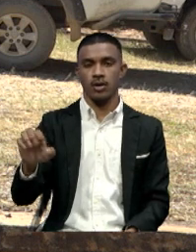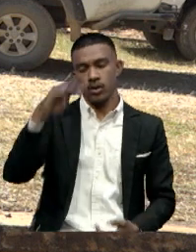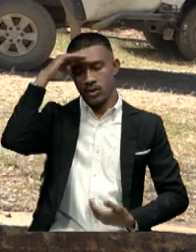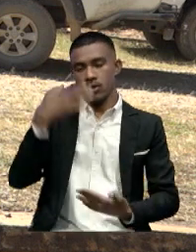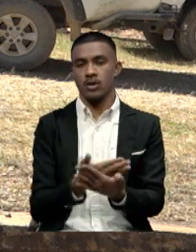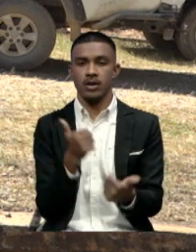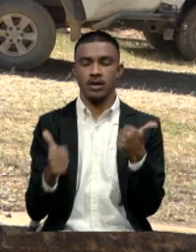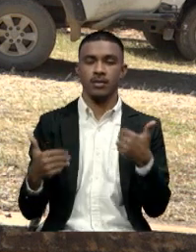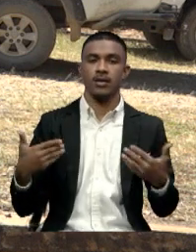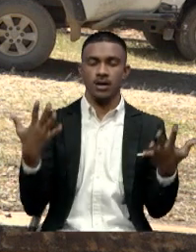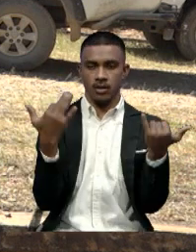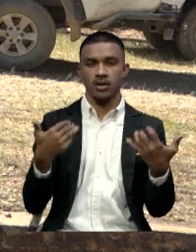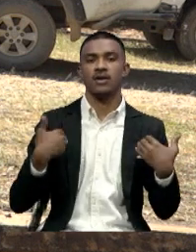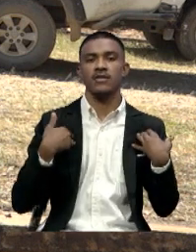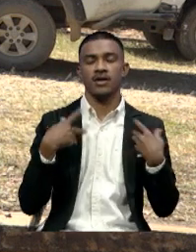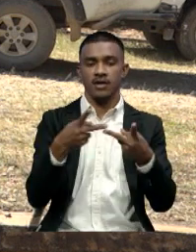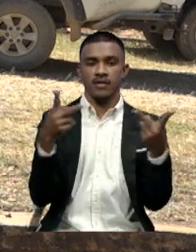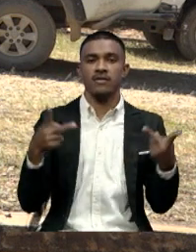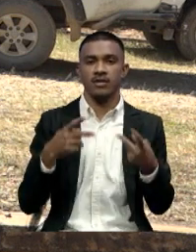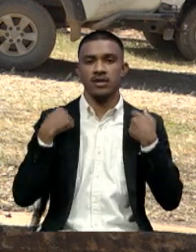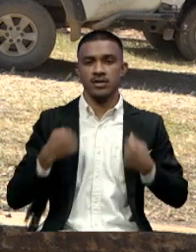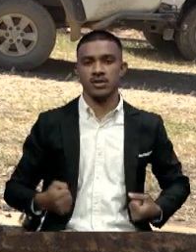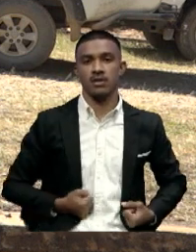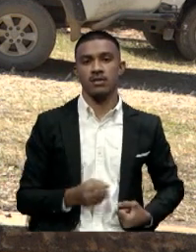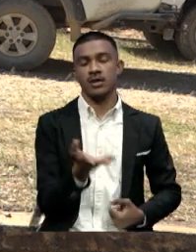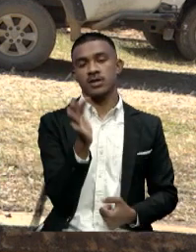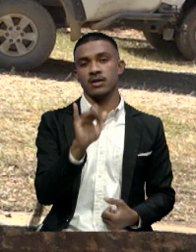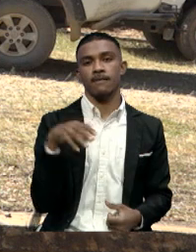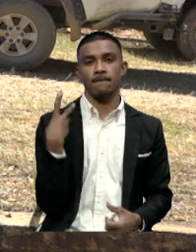iha centro saúde, e non é mos, iha posto saúde xira, ita